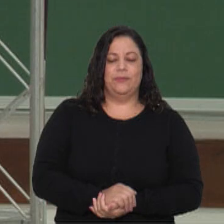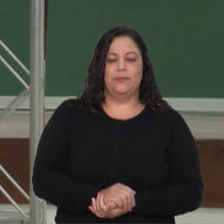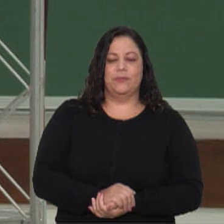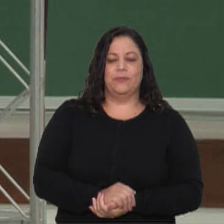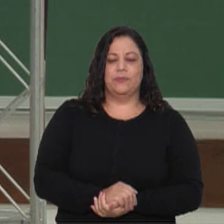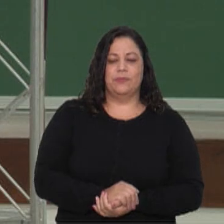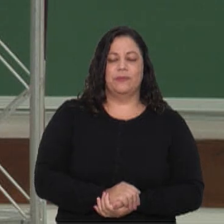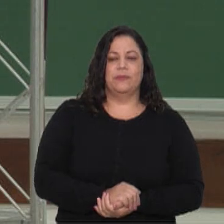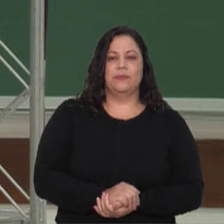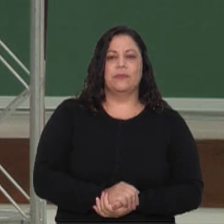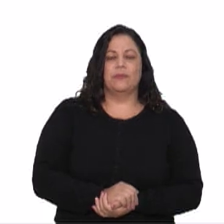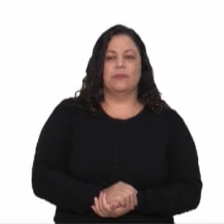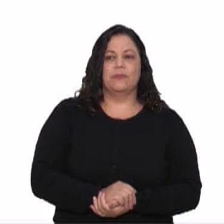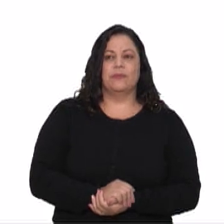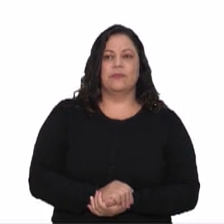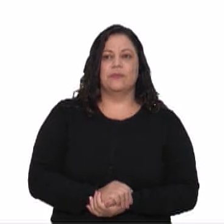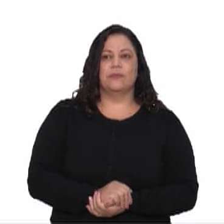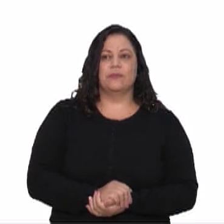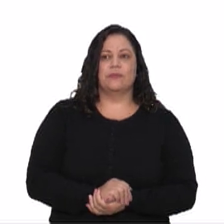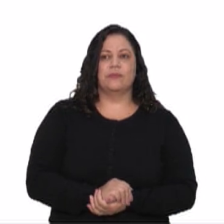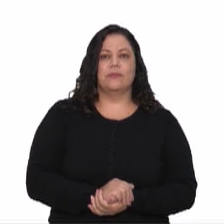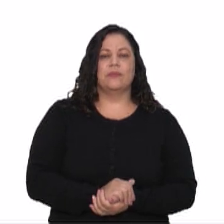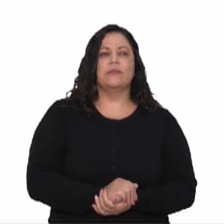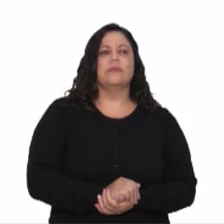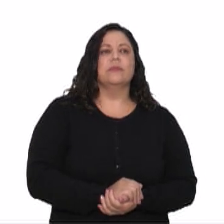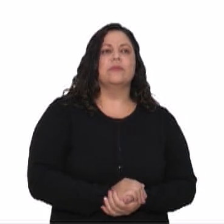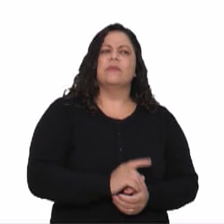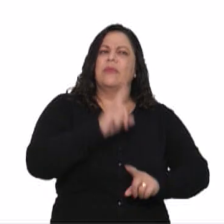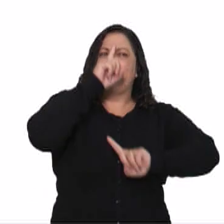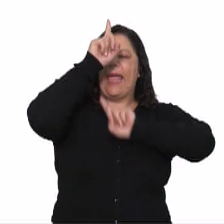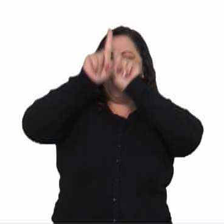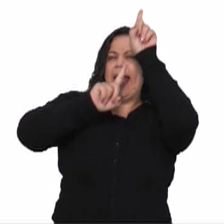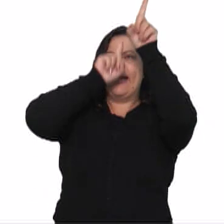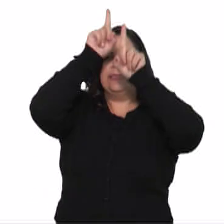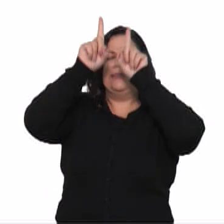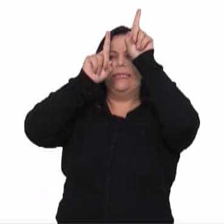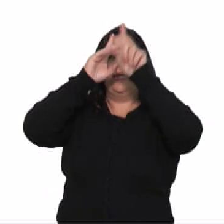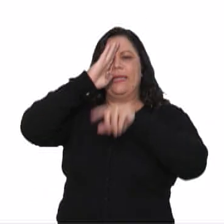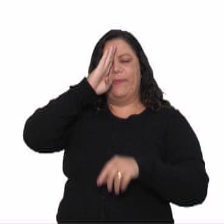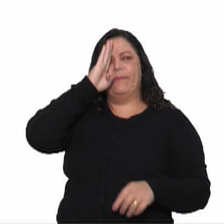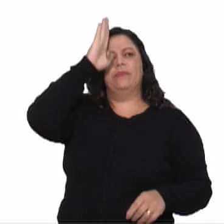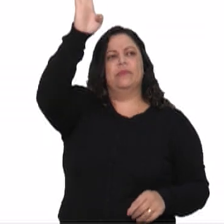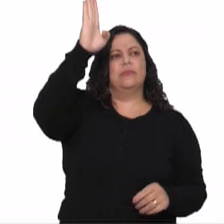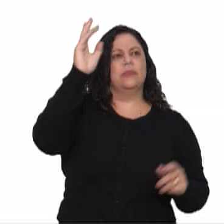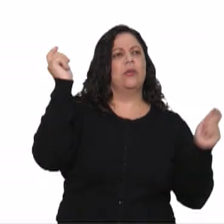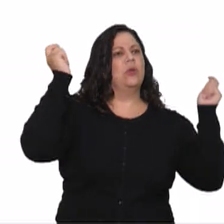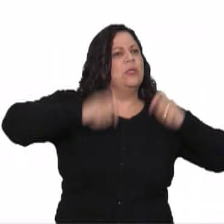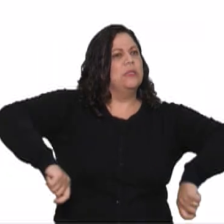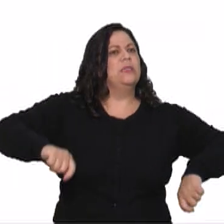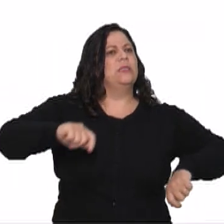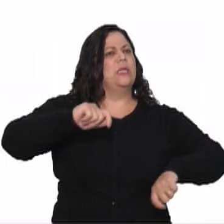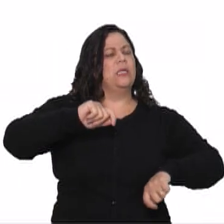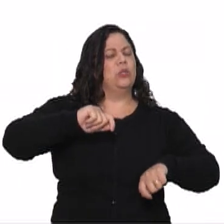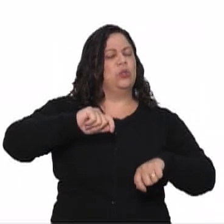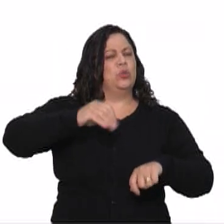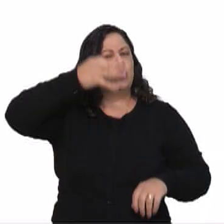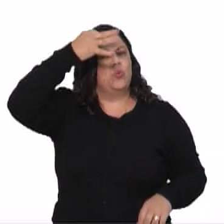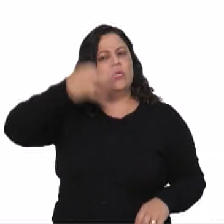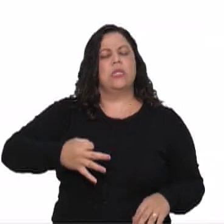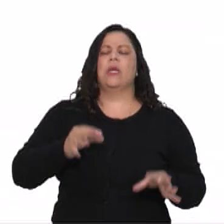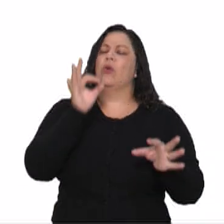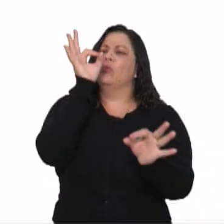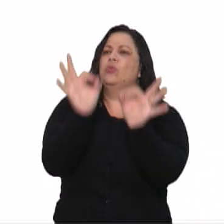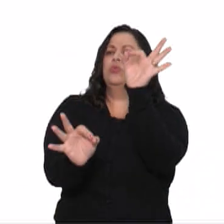A ideia central do Hippias é: existe um ideal de justiça, sabedoria e beleza que não